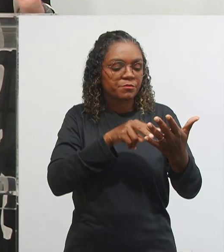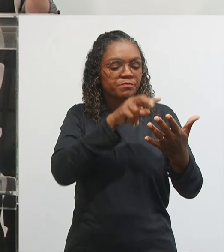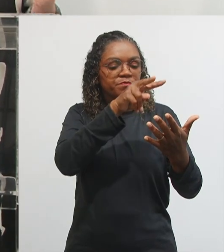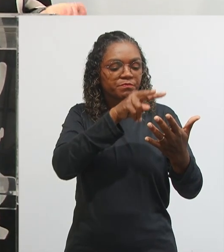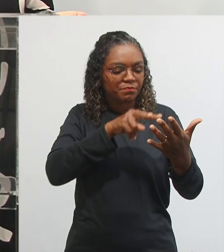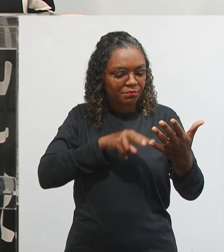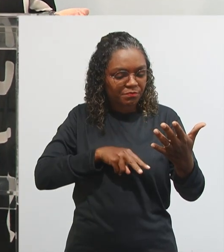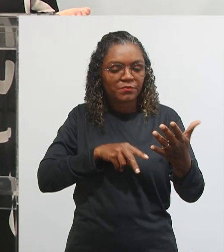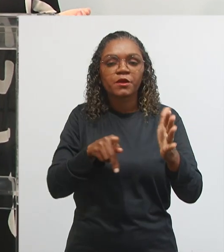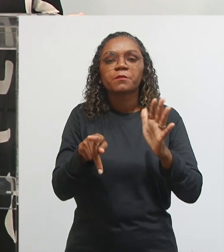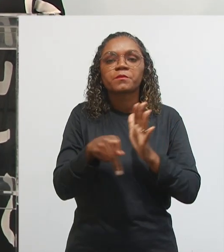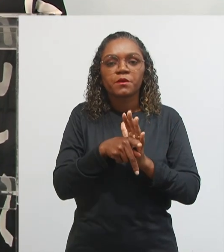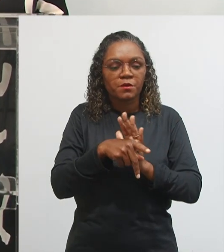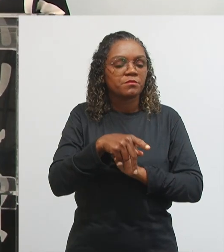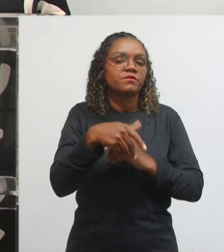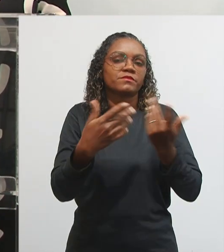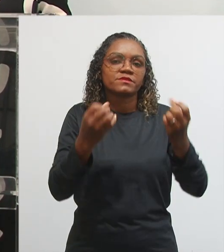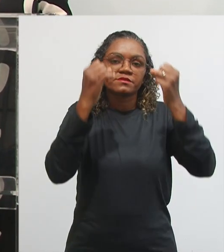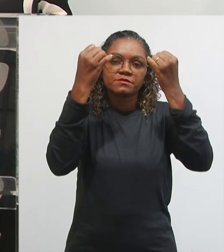aquilo funciona.